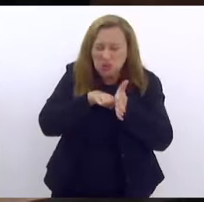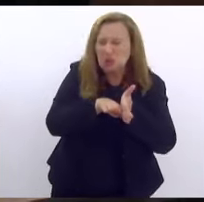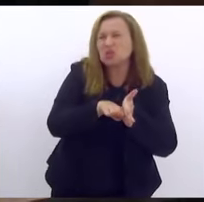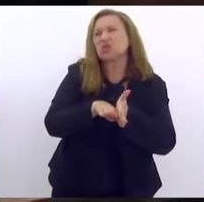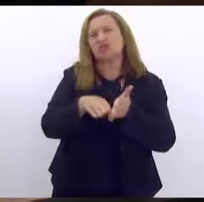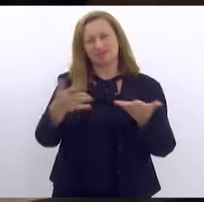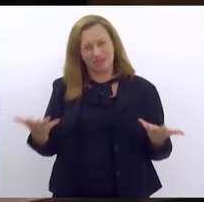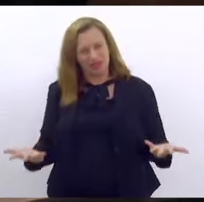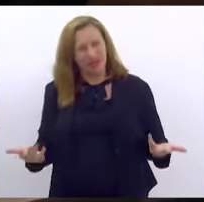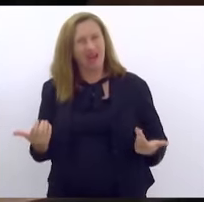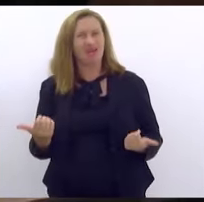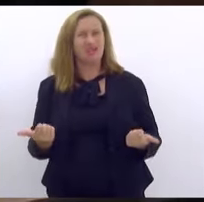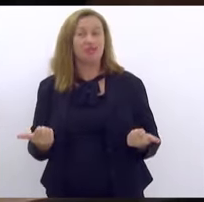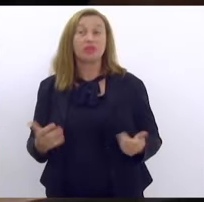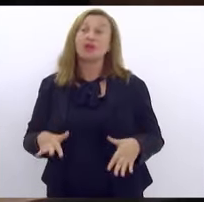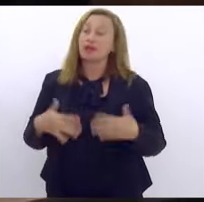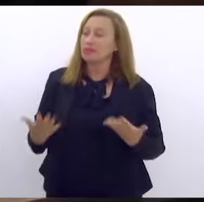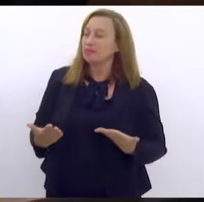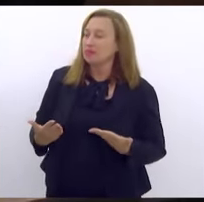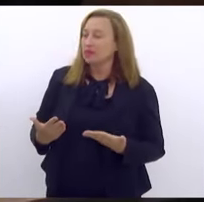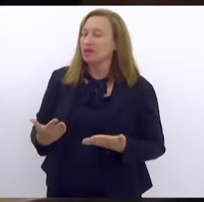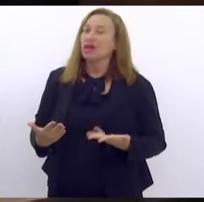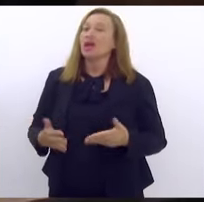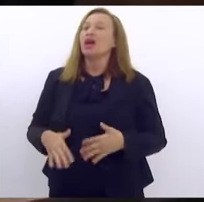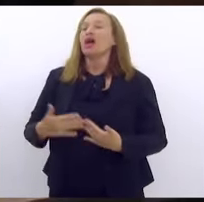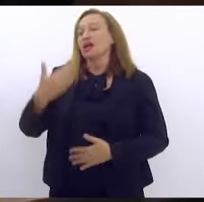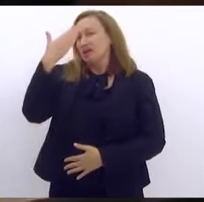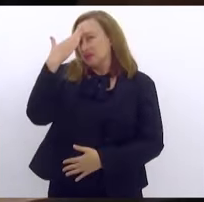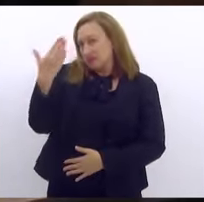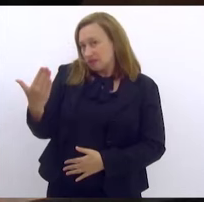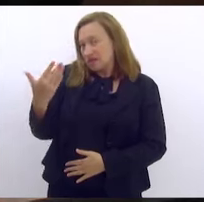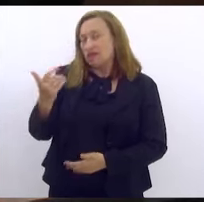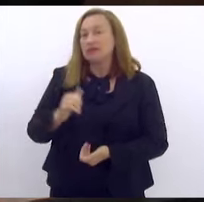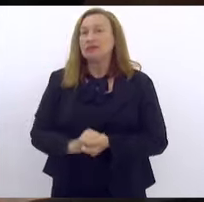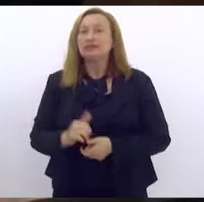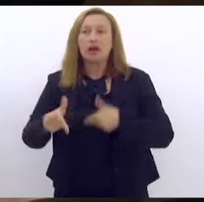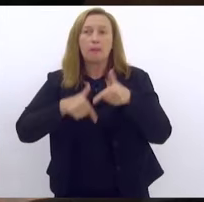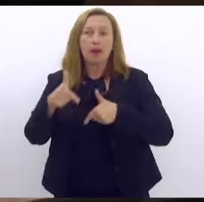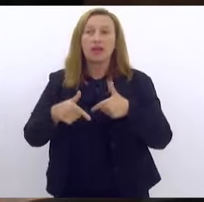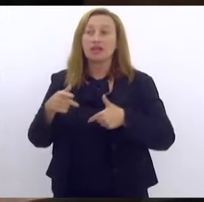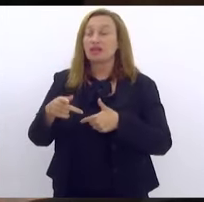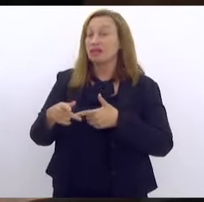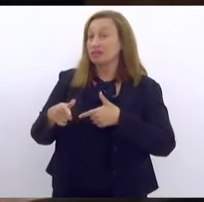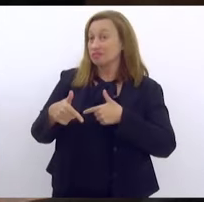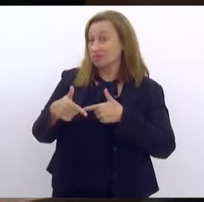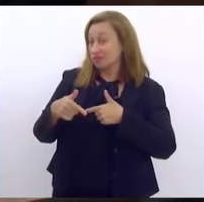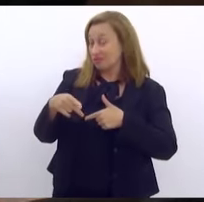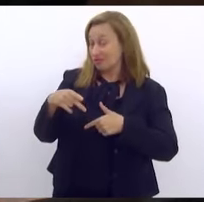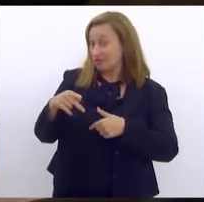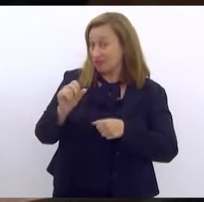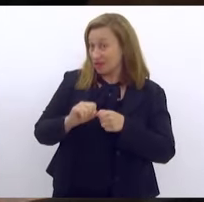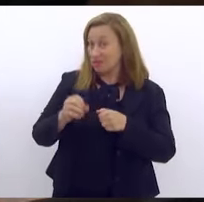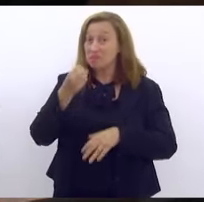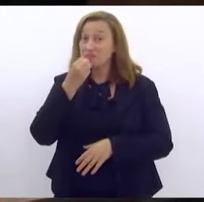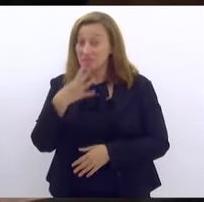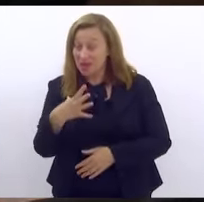graças a esse trabalho que nós fazemos bem feito, esse trabalho de